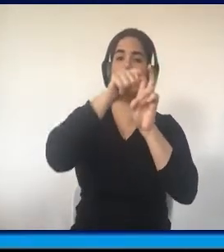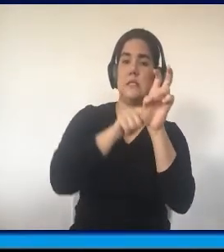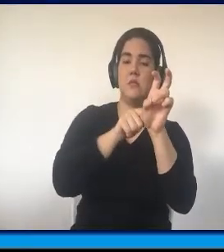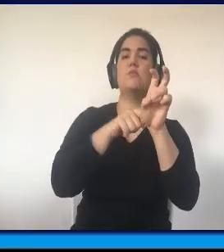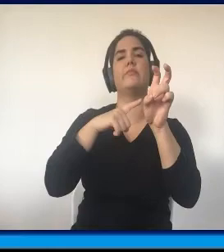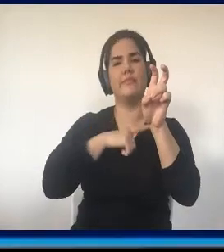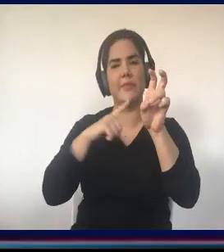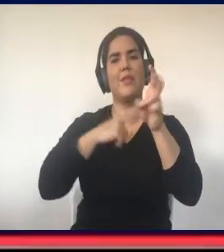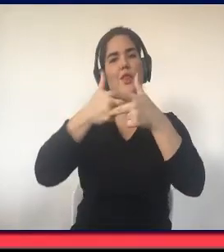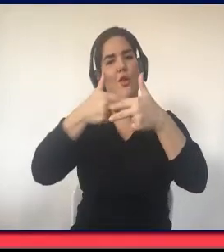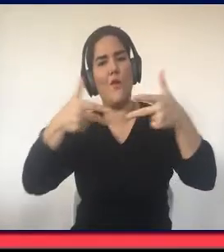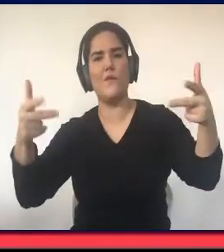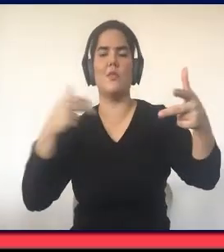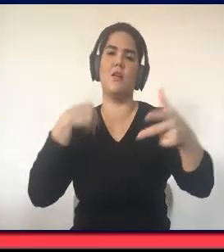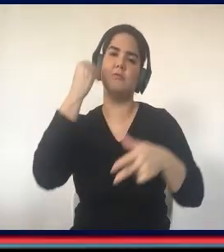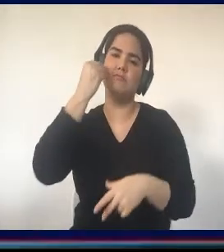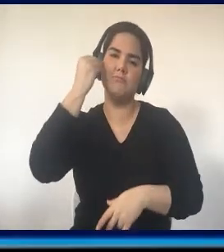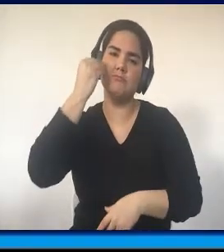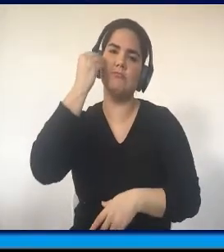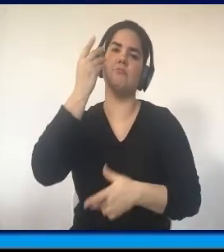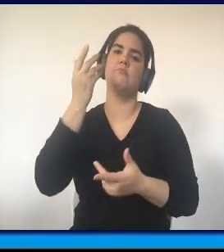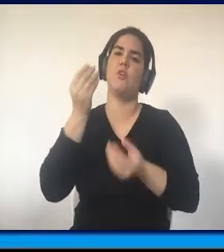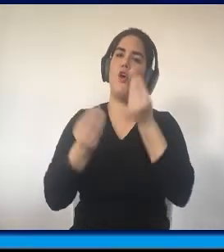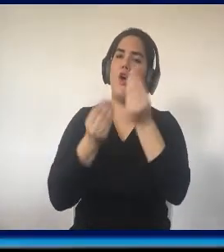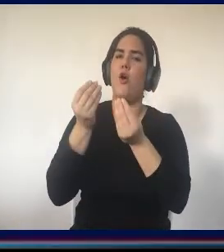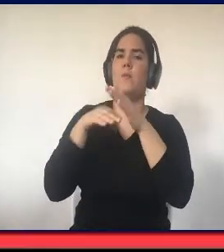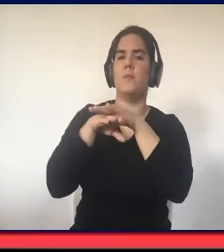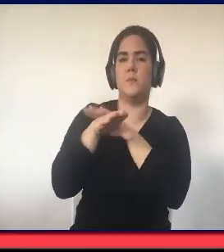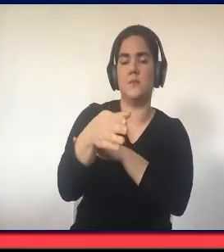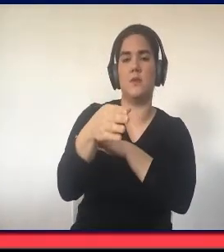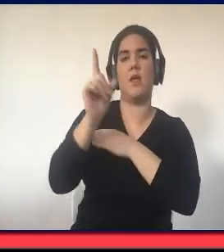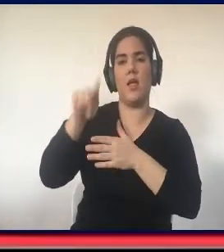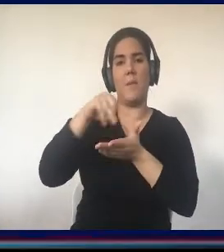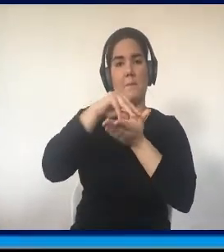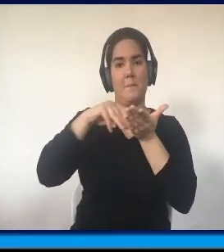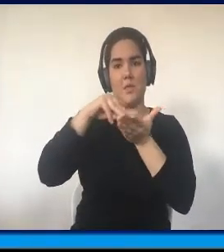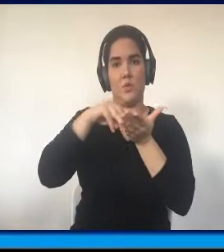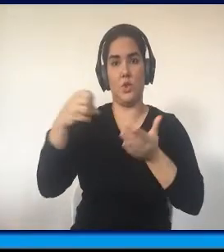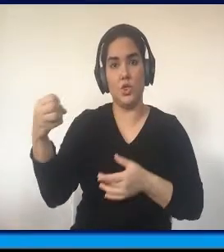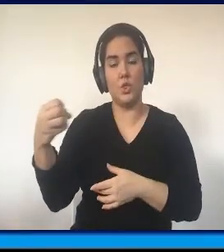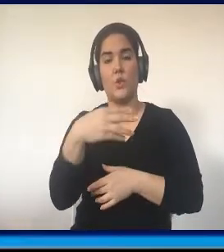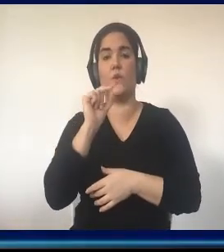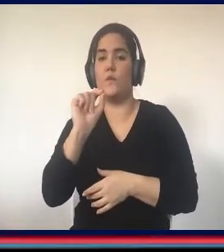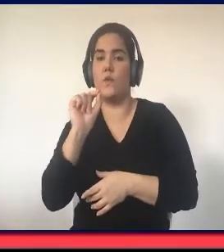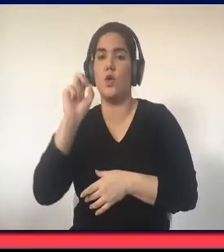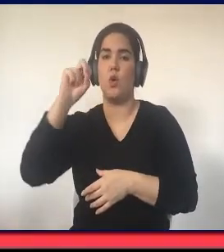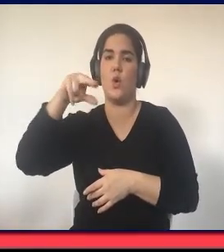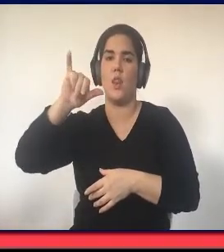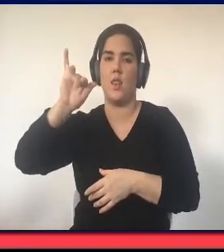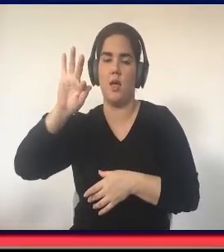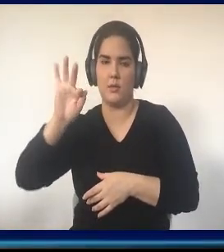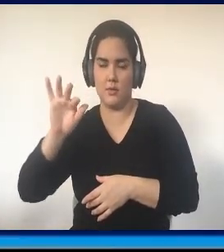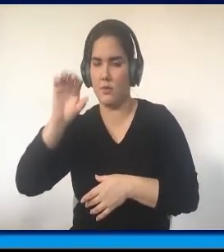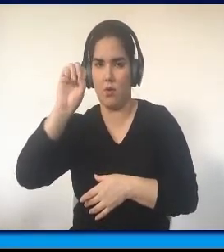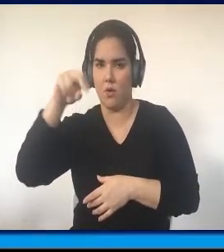nova, alguma plataforma nova, algum método novo de fazer recreação online, de fazer e não perdendo